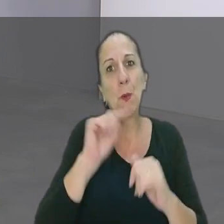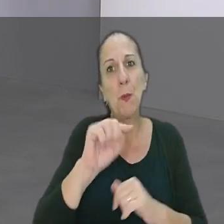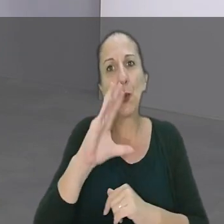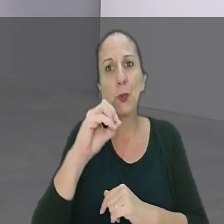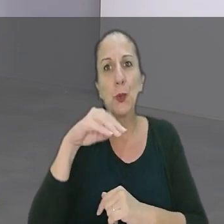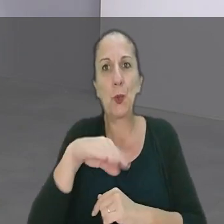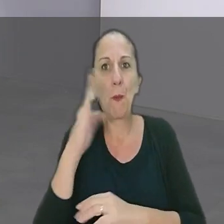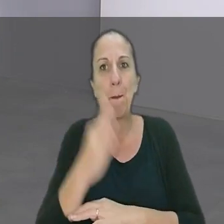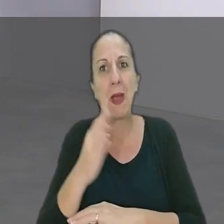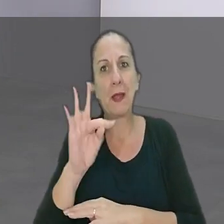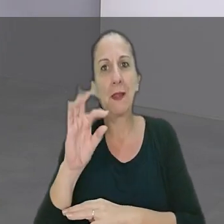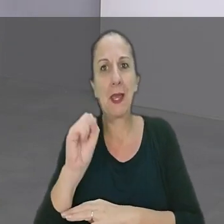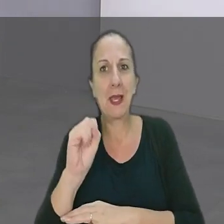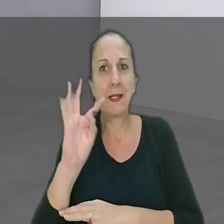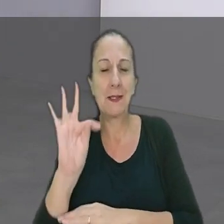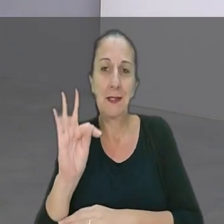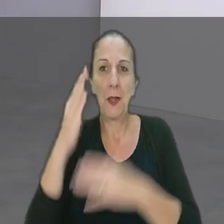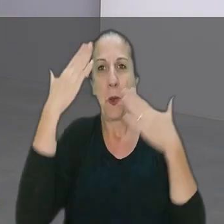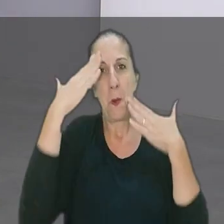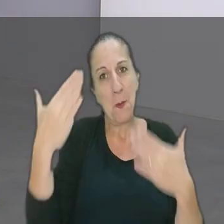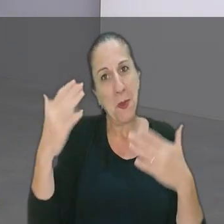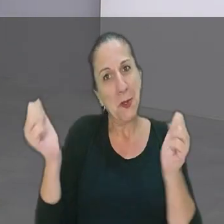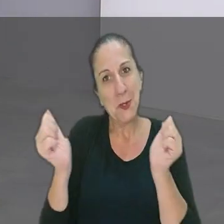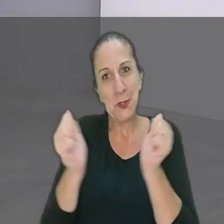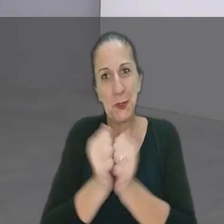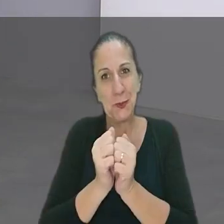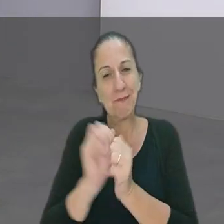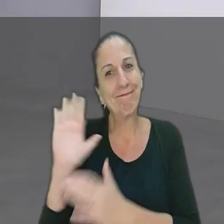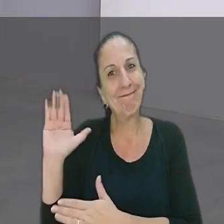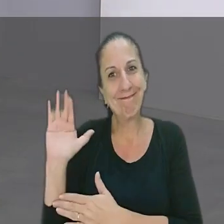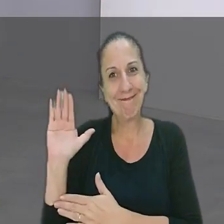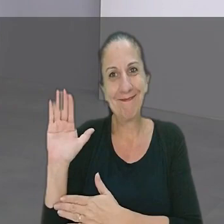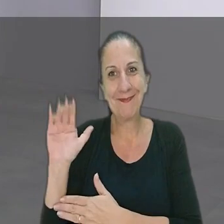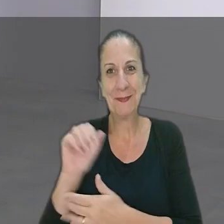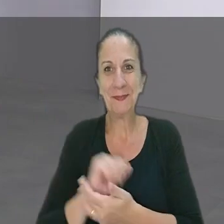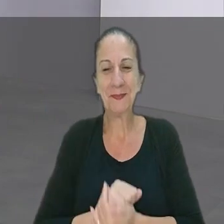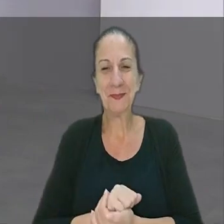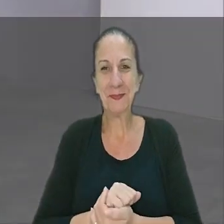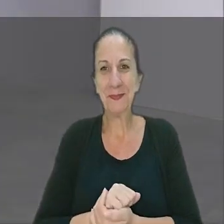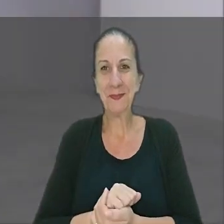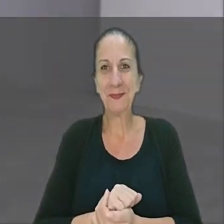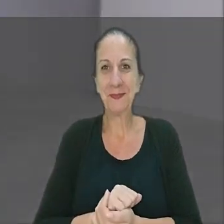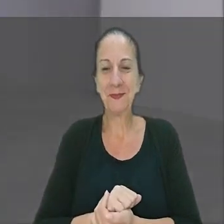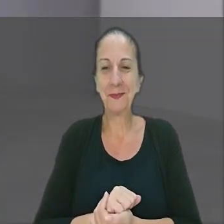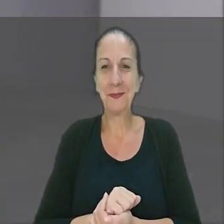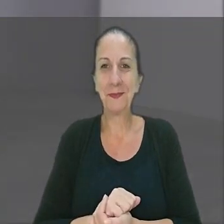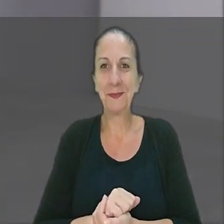youtube.com/TST. Muito obrigada pela companhia e até mais. Tchau!